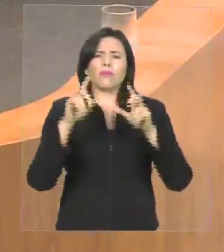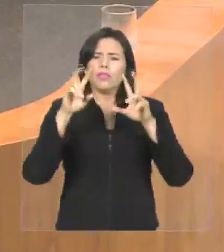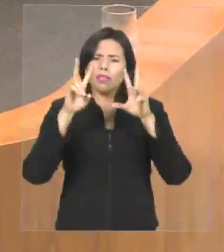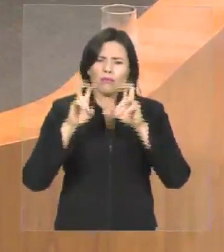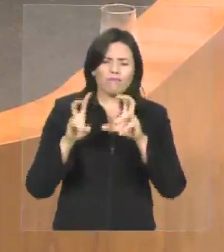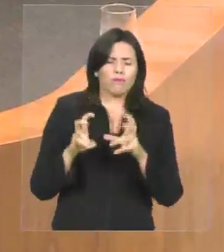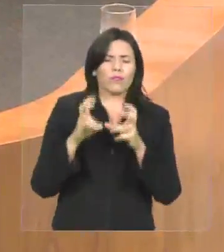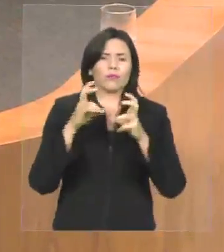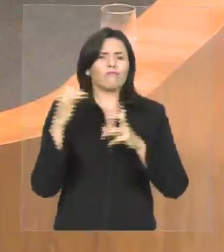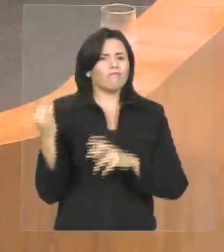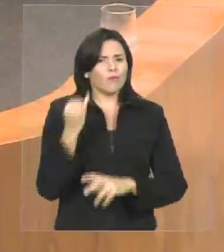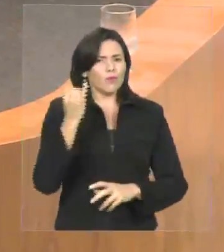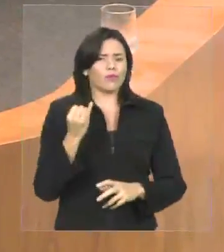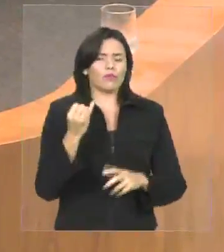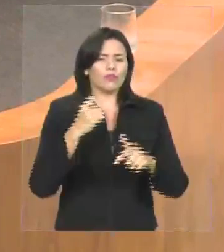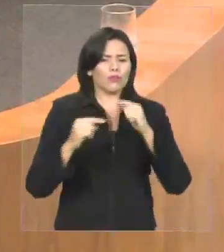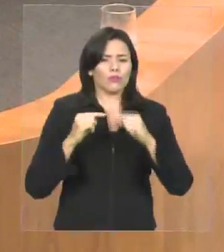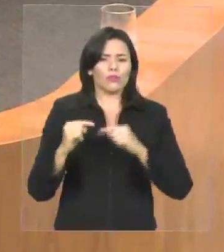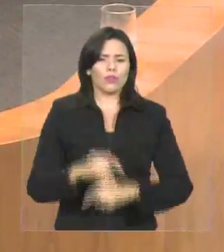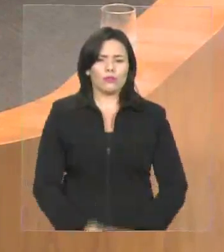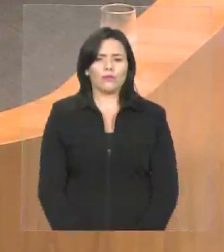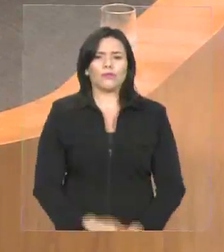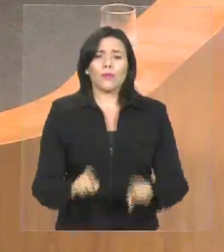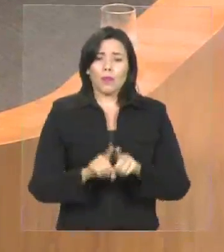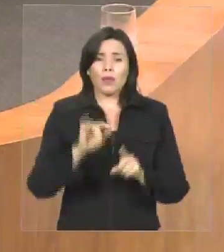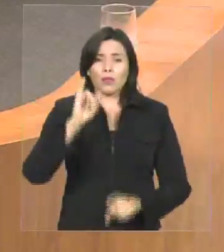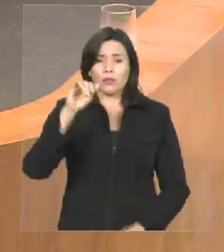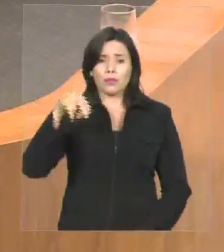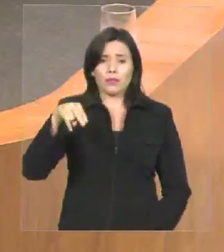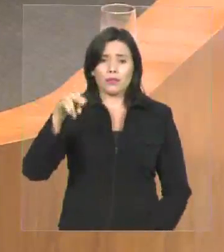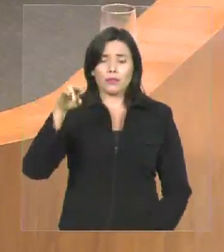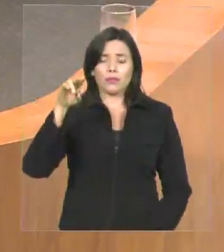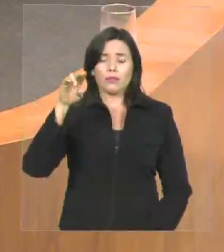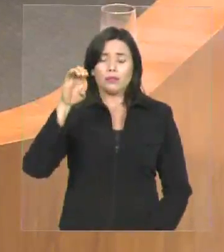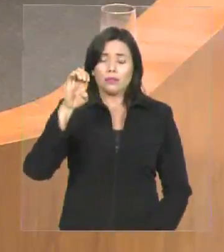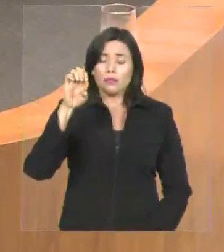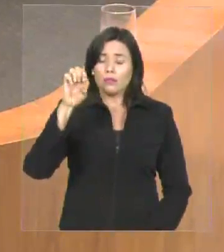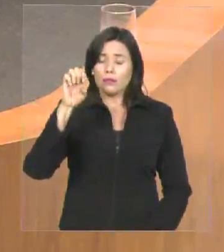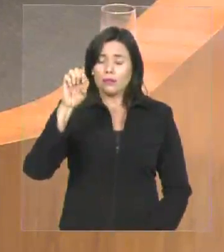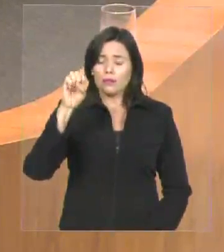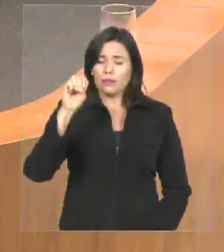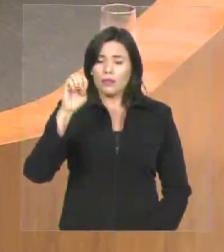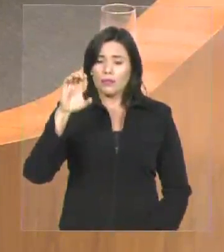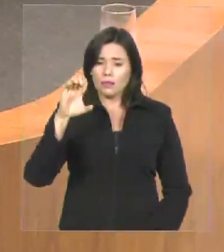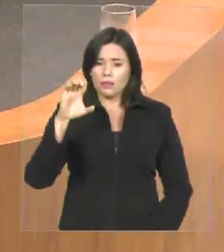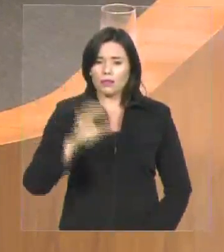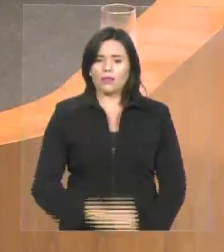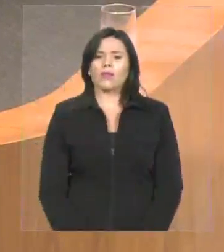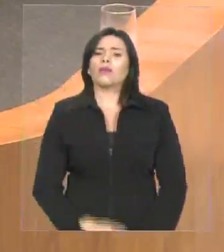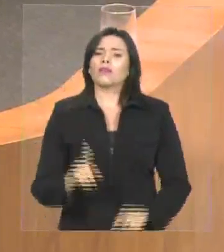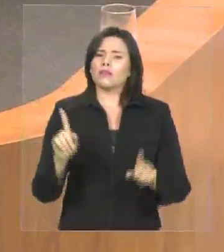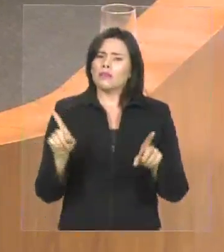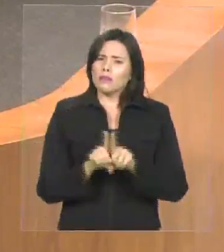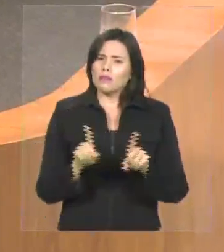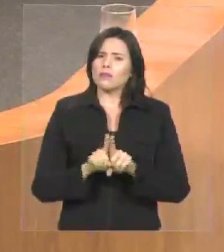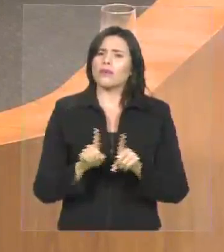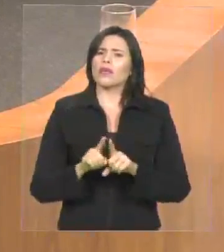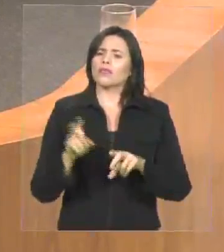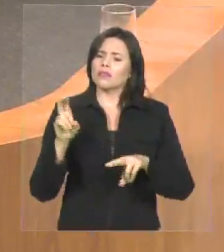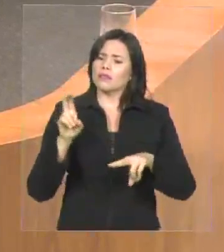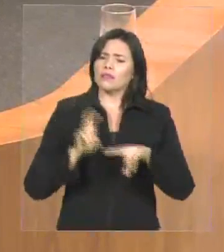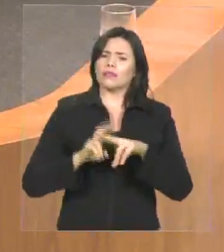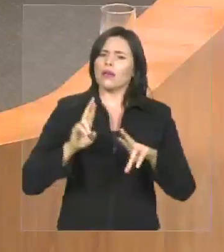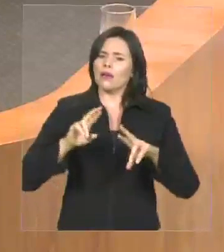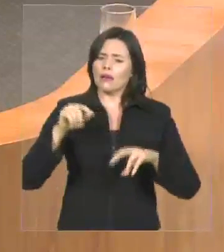IBGE quanto o IMESC, que certamente vão somar força para dar o apoio técnico necessário para que isso seja resolvido